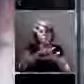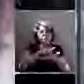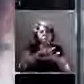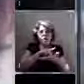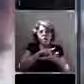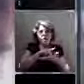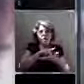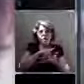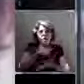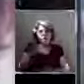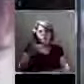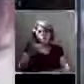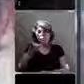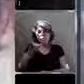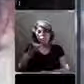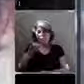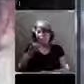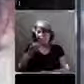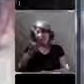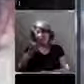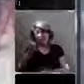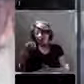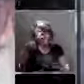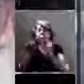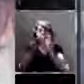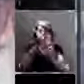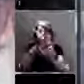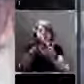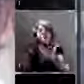do Zigusta, ali tem um erro ortográfico.